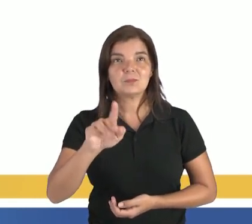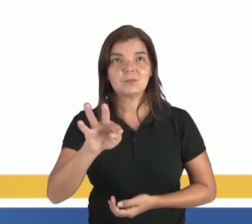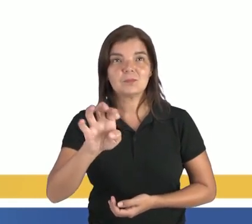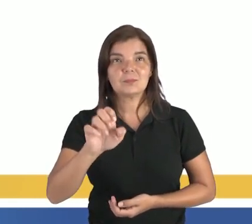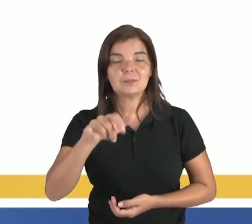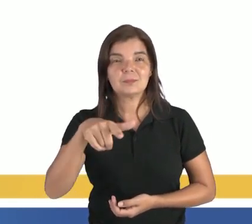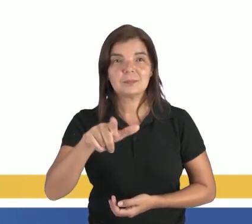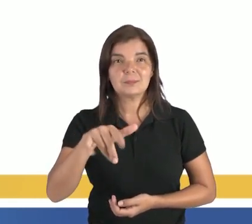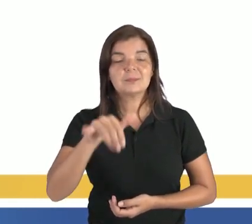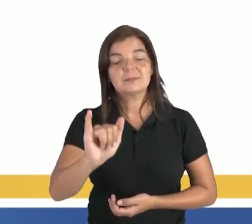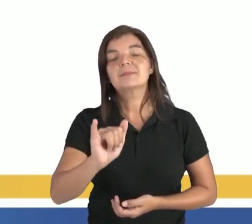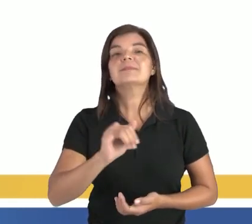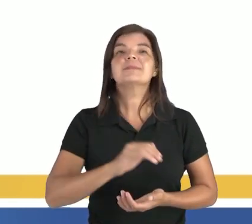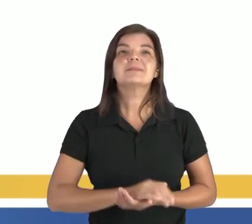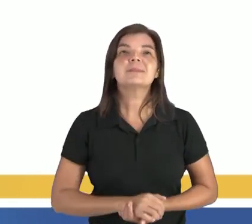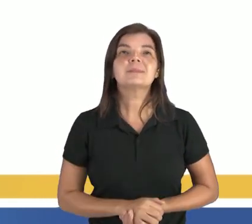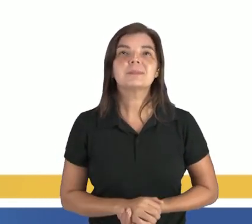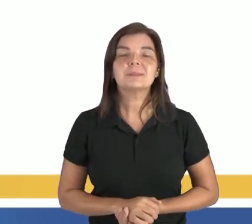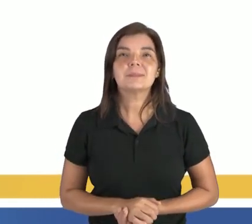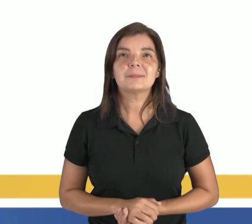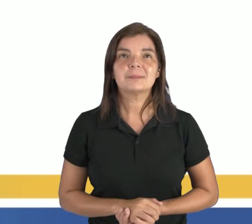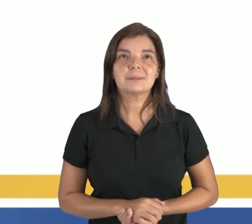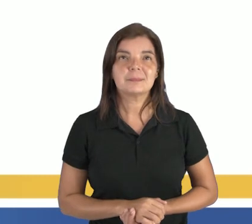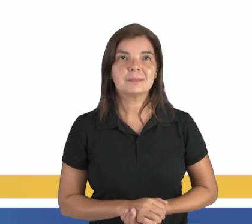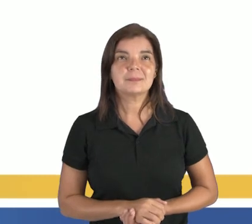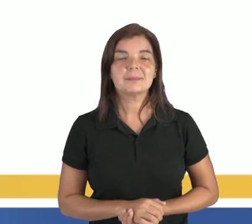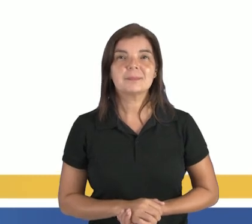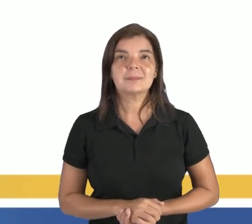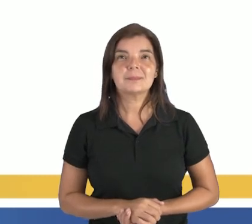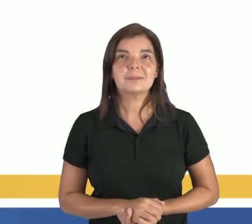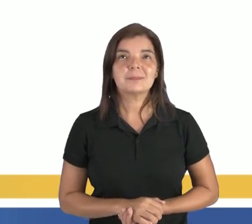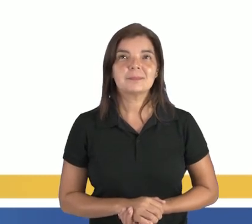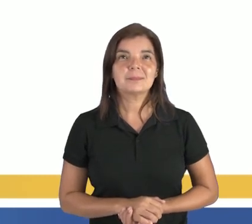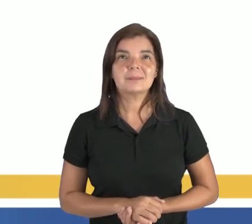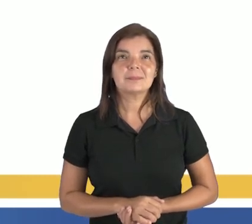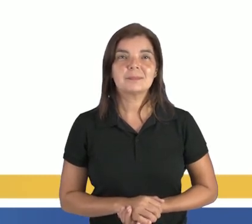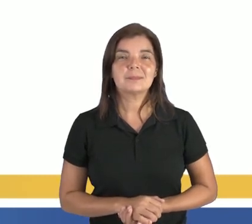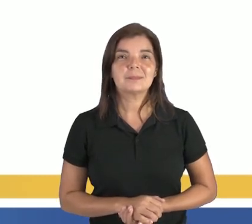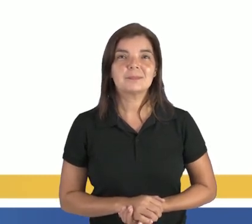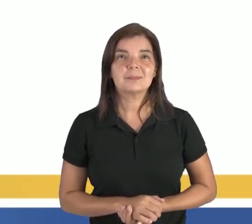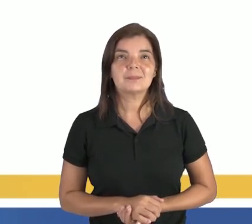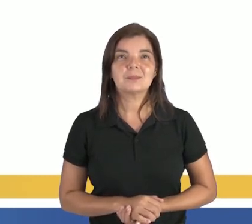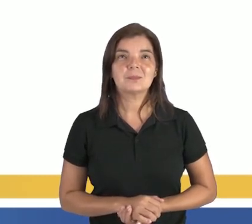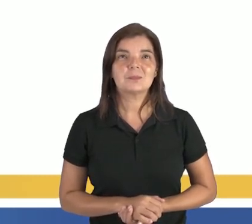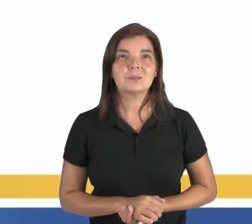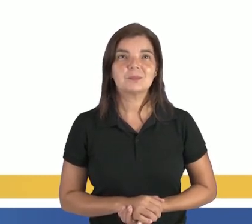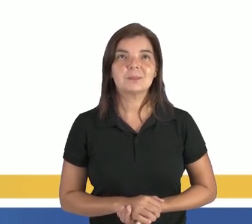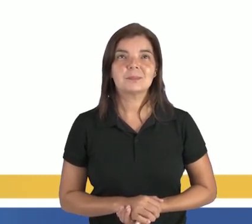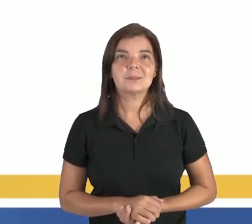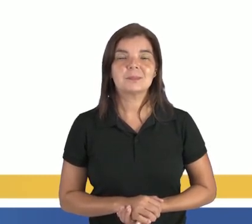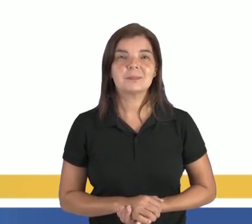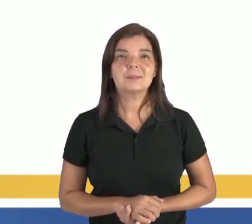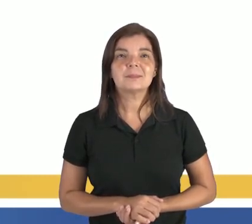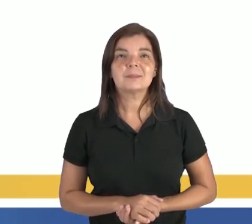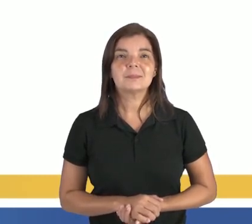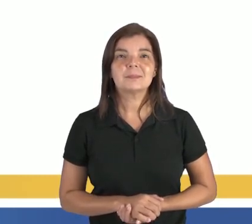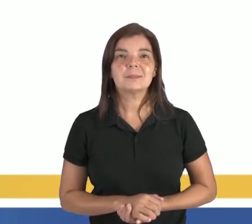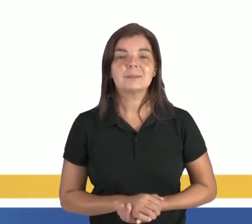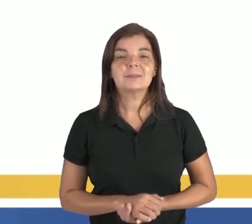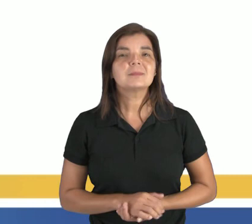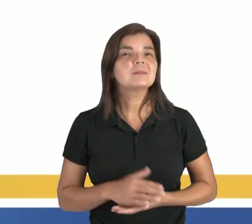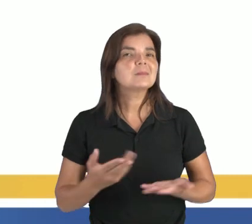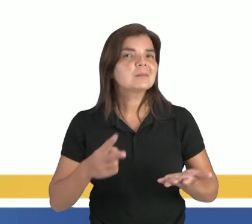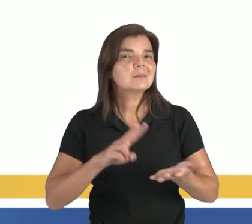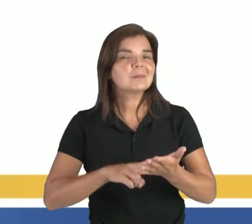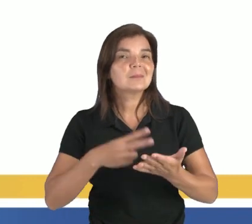letra C completa. Cynthia thinks she is absolutely right about not attending her son's wedding. E